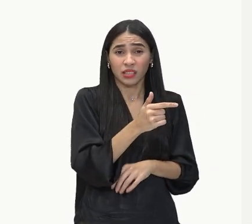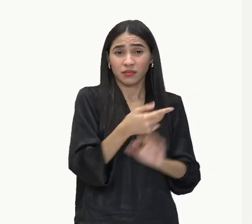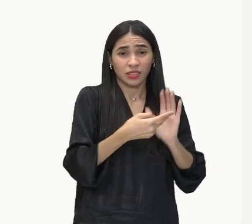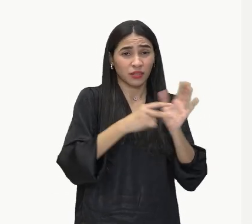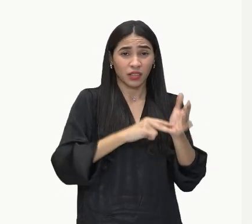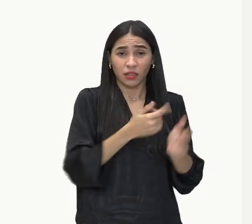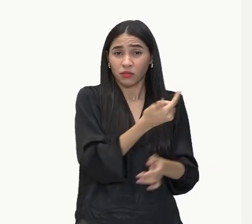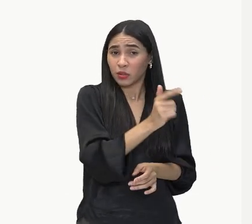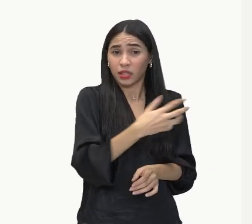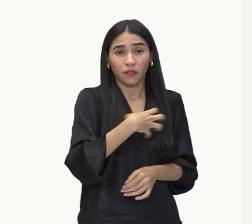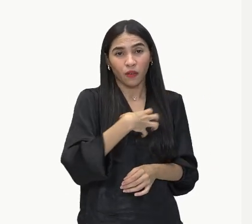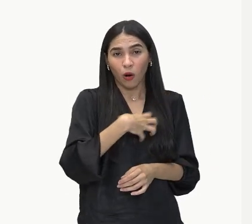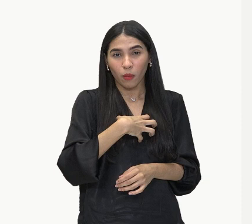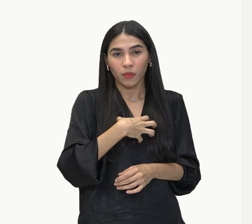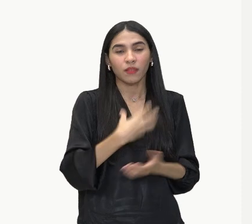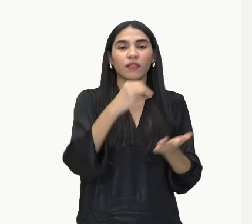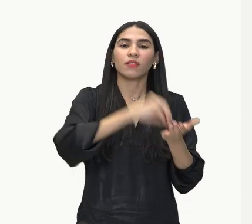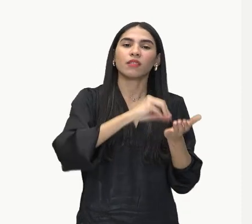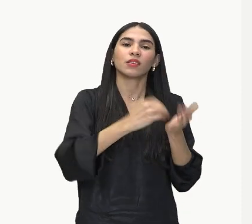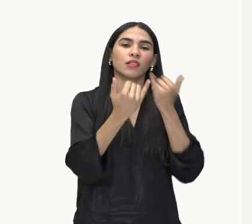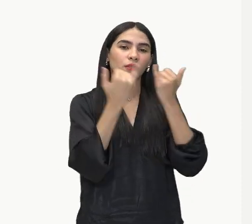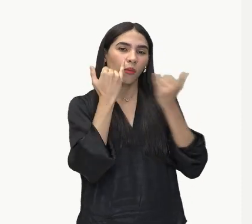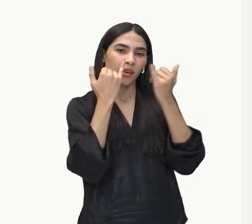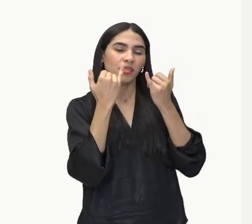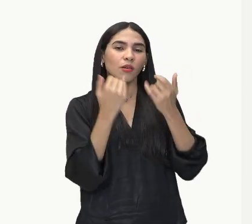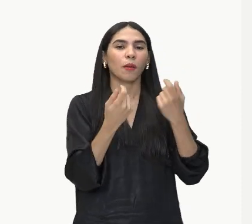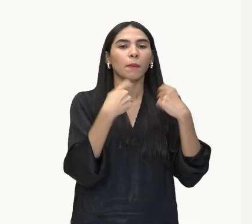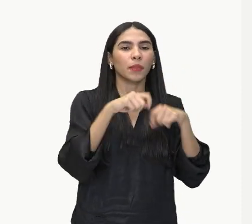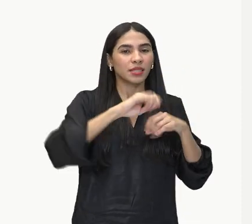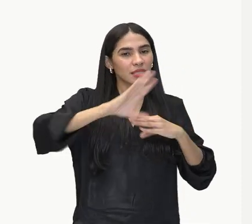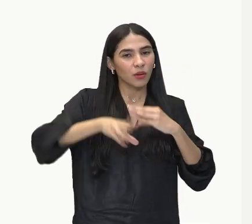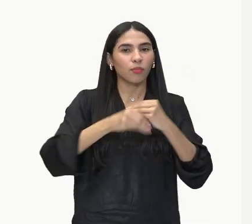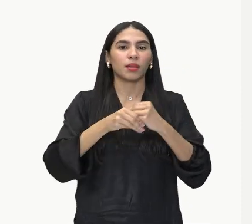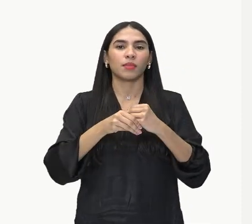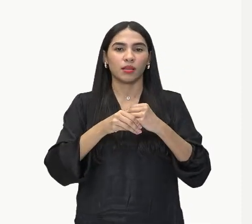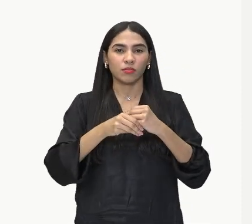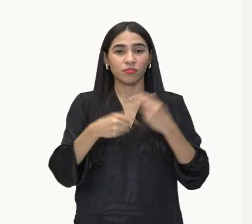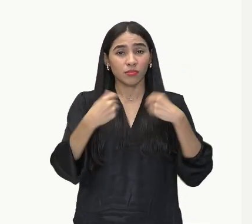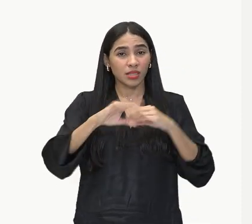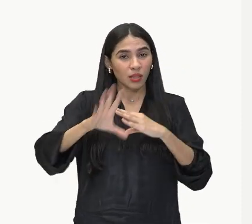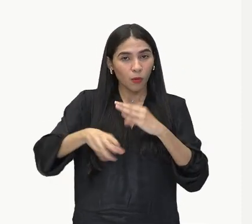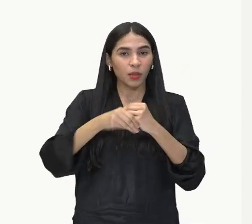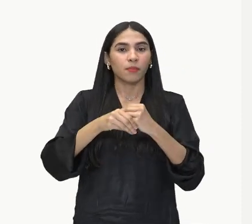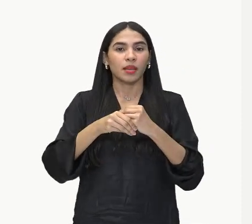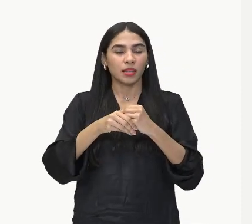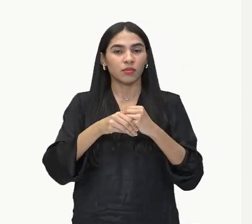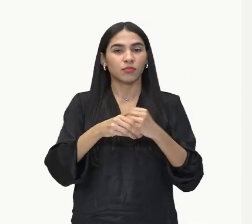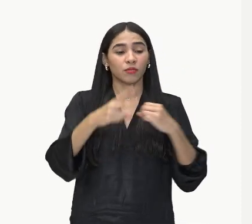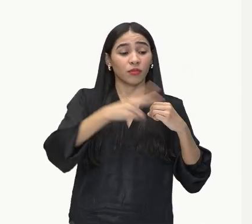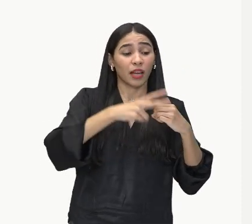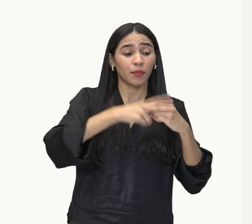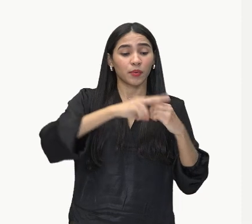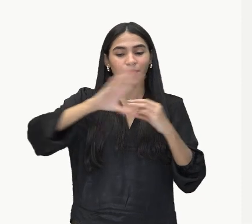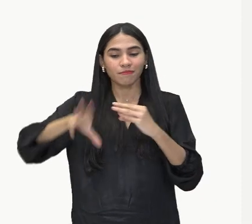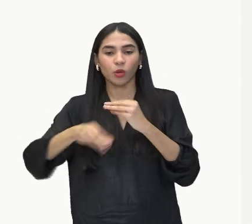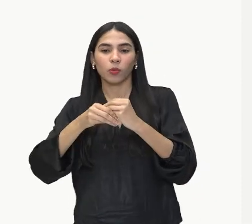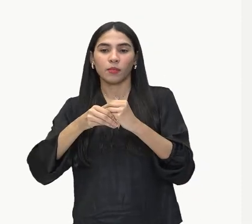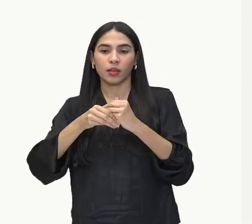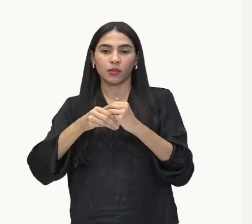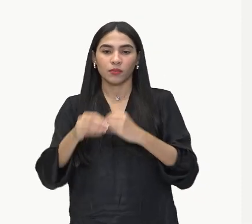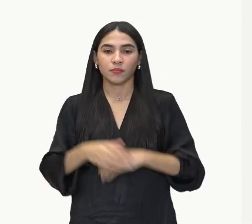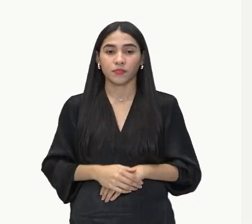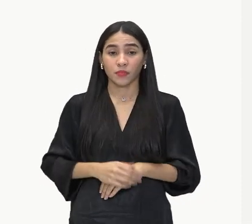A informação está completa, precisa de algo para completar a informação do verbo permitir. Então, eu tenho